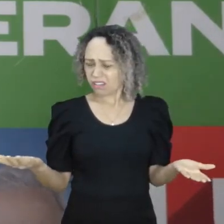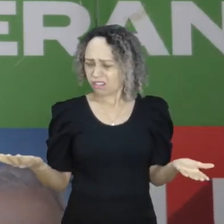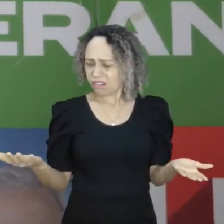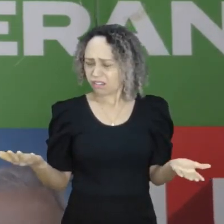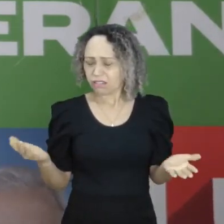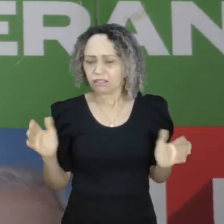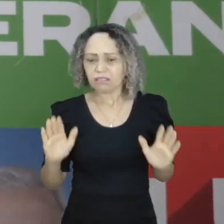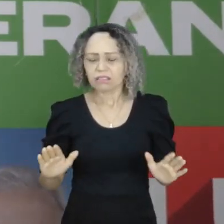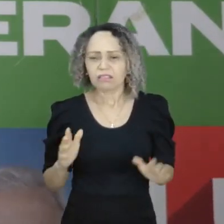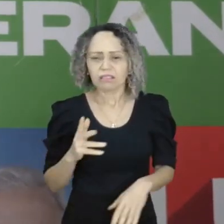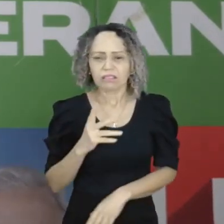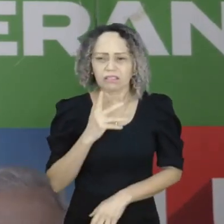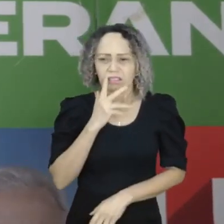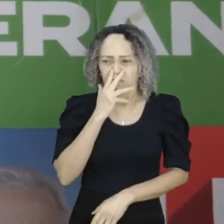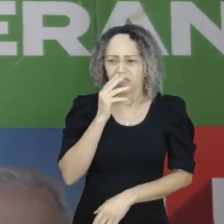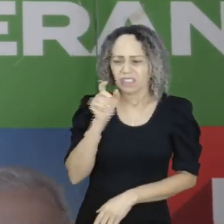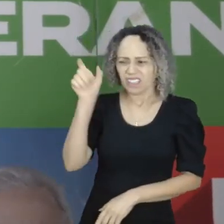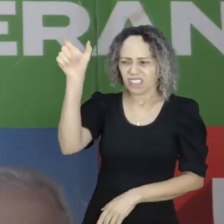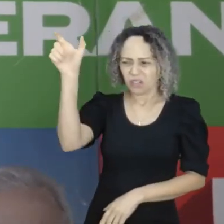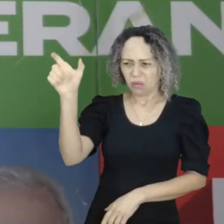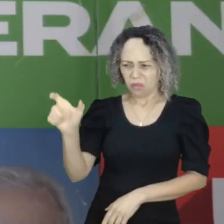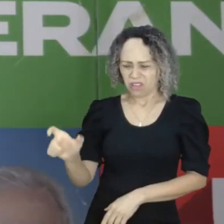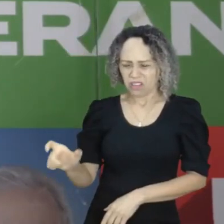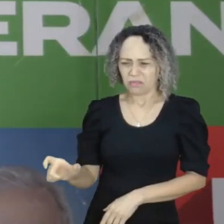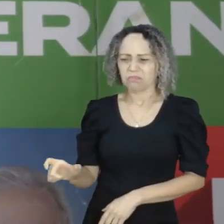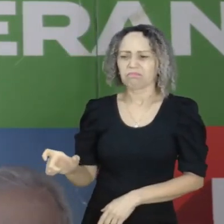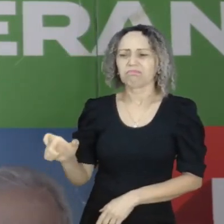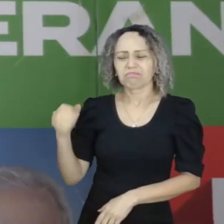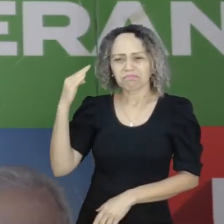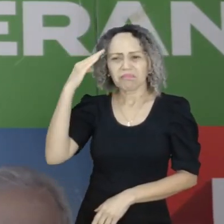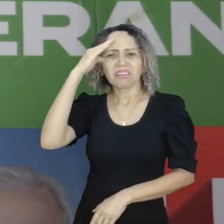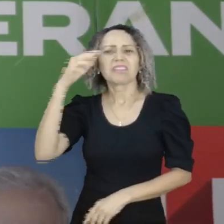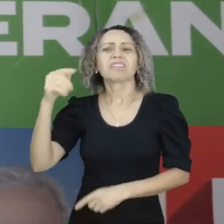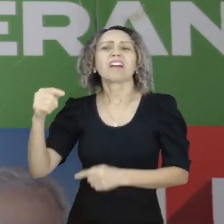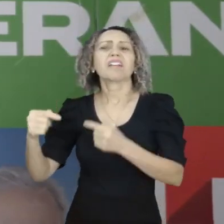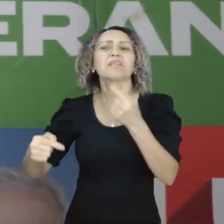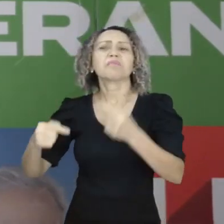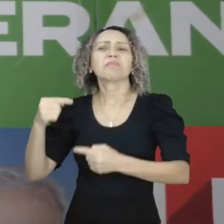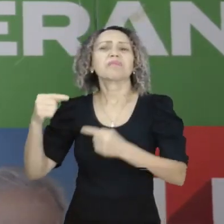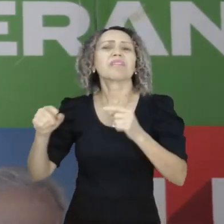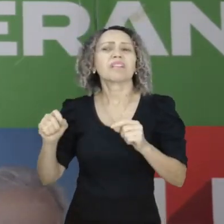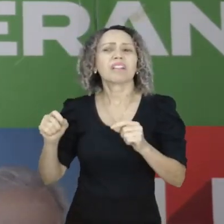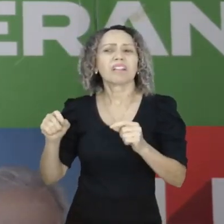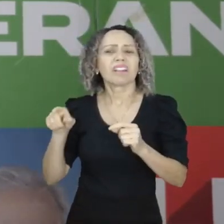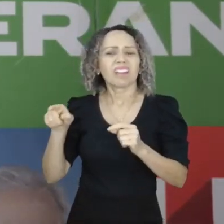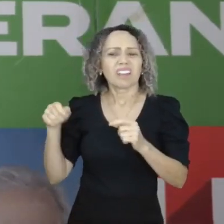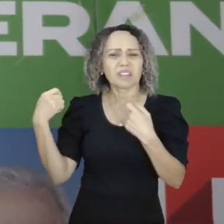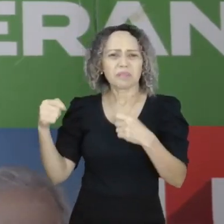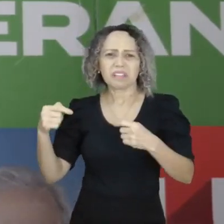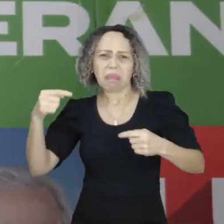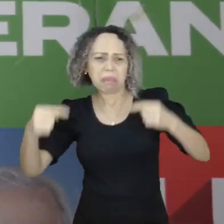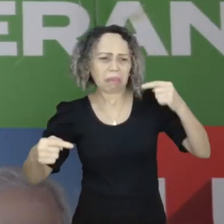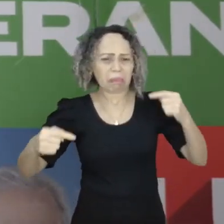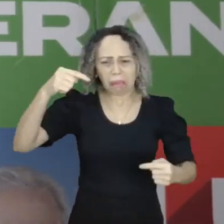comportamento político desse cidadão é o comportamento político de que ele precisa de discórdia, ele precisa de